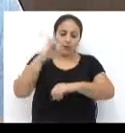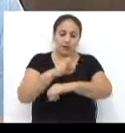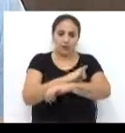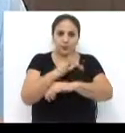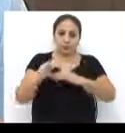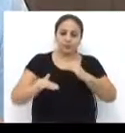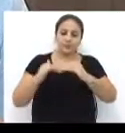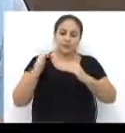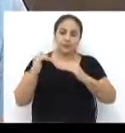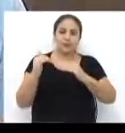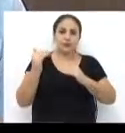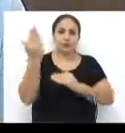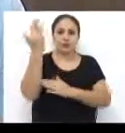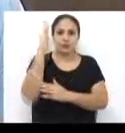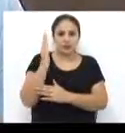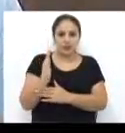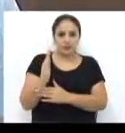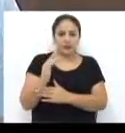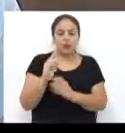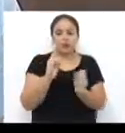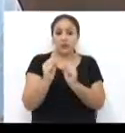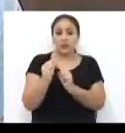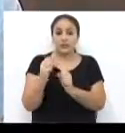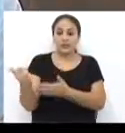nível nacional